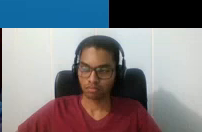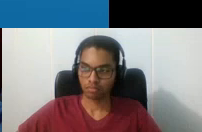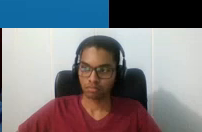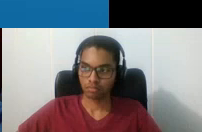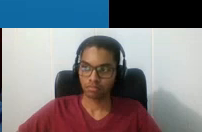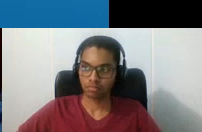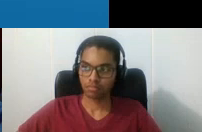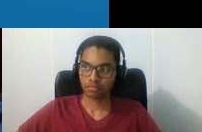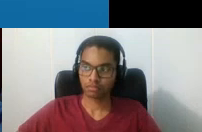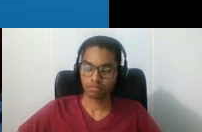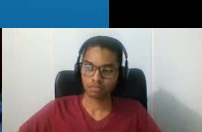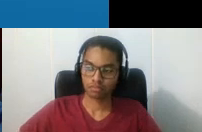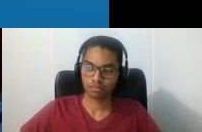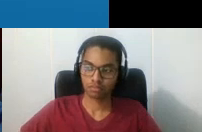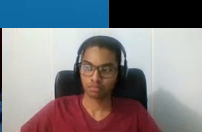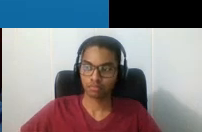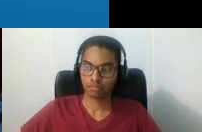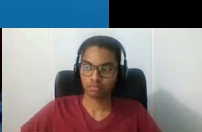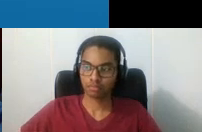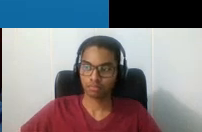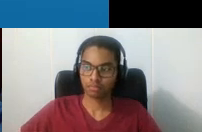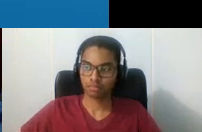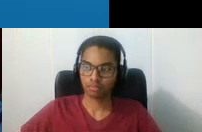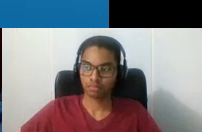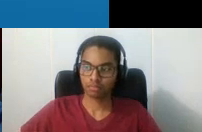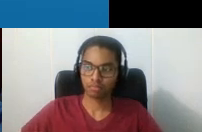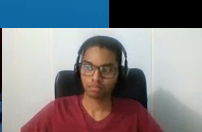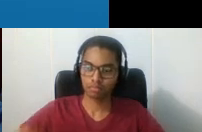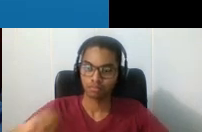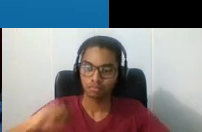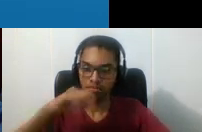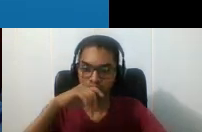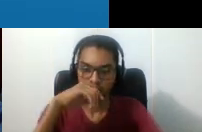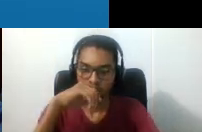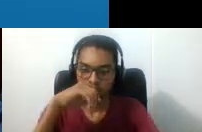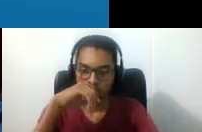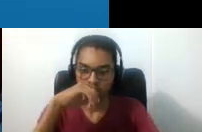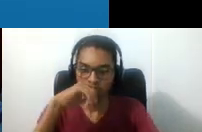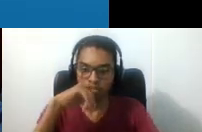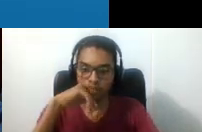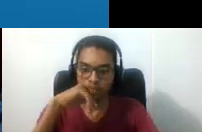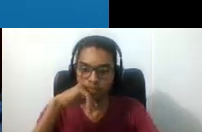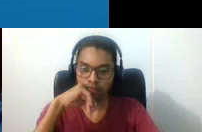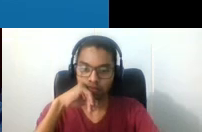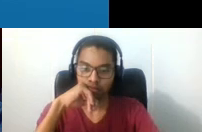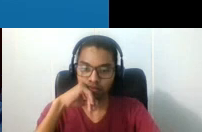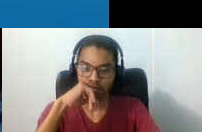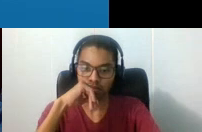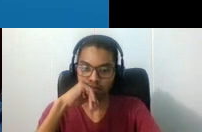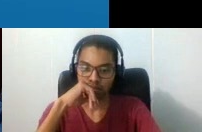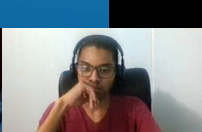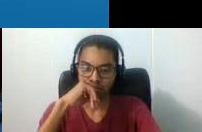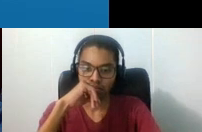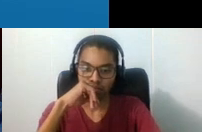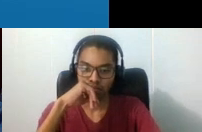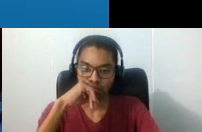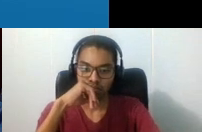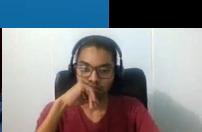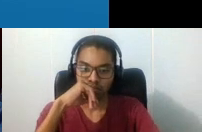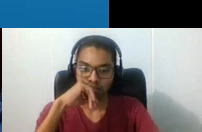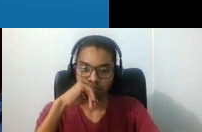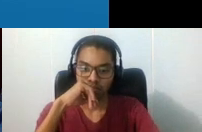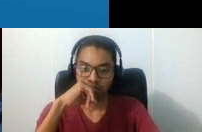A36, que é um aço, eles têm mais ou menos propriedades parecidas. Se eu pegar um aço 1010, por exemplo, o